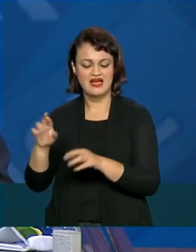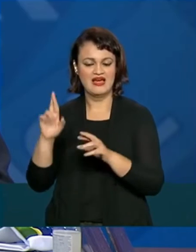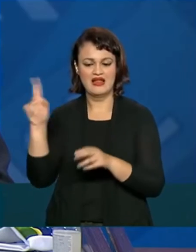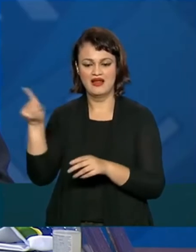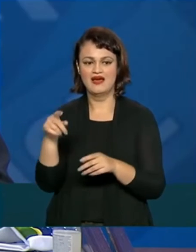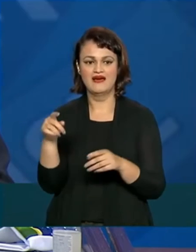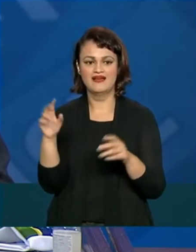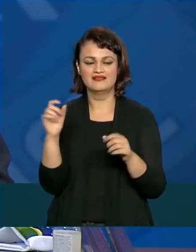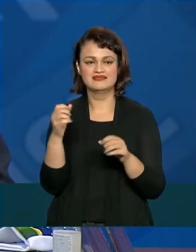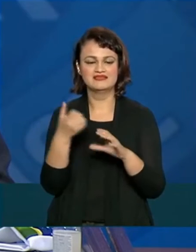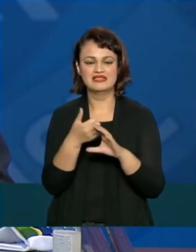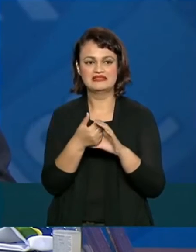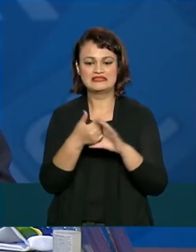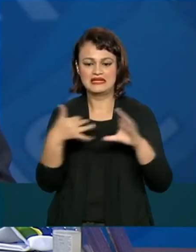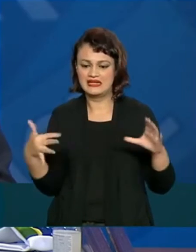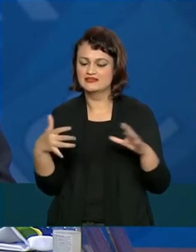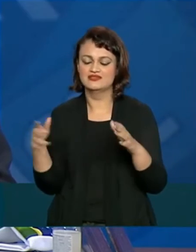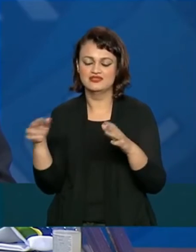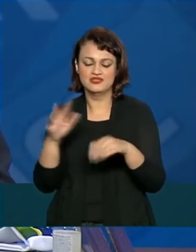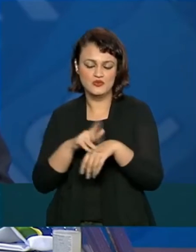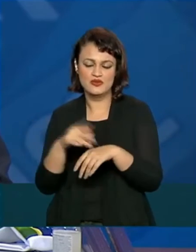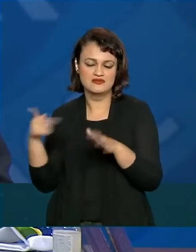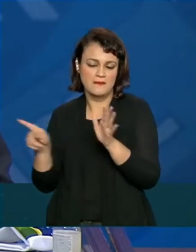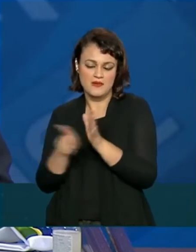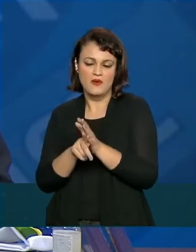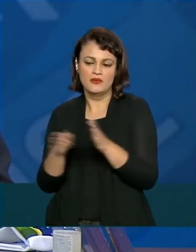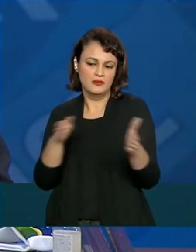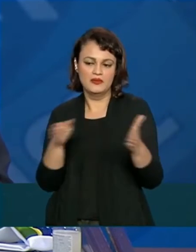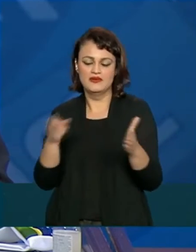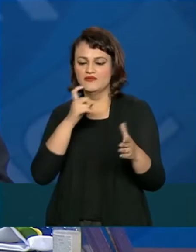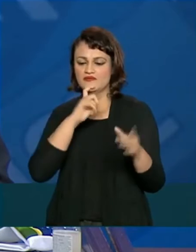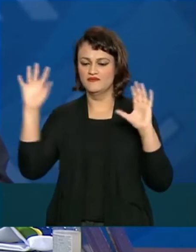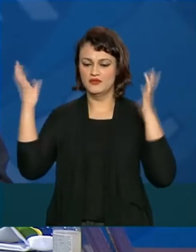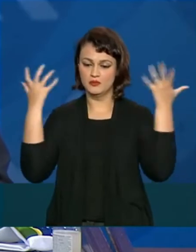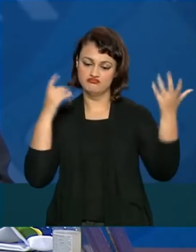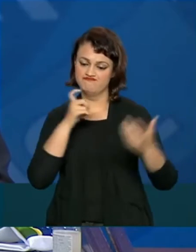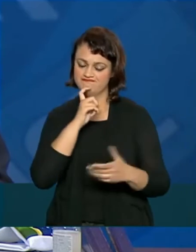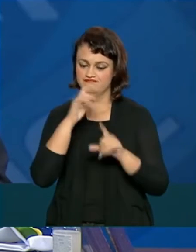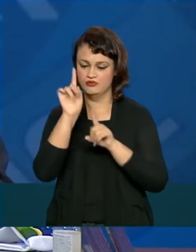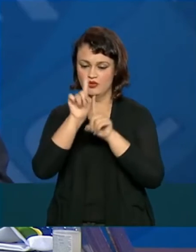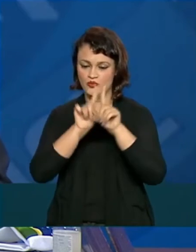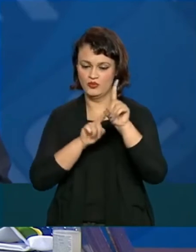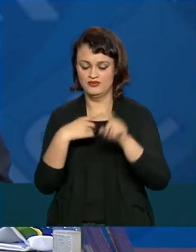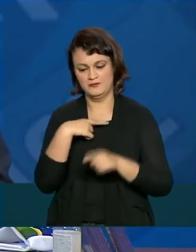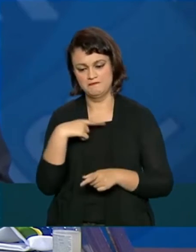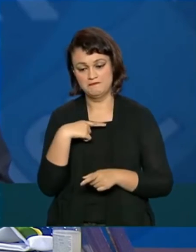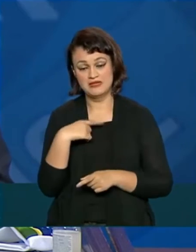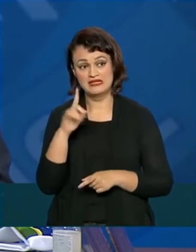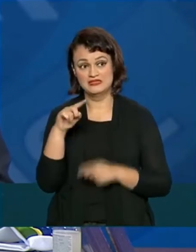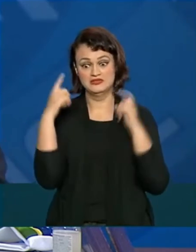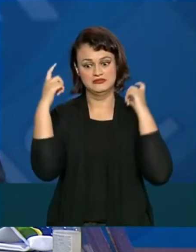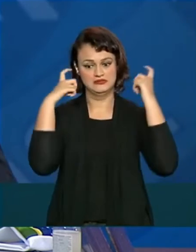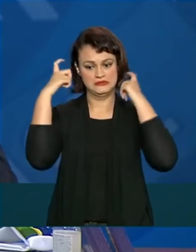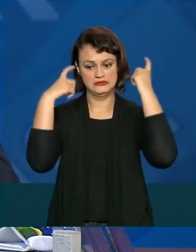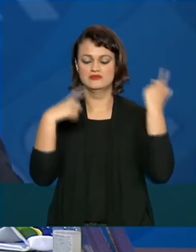tem características de doenças com a sazonalidade de uma temperatura menor. Isso já nos é uma